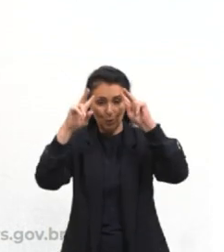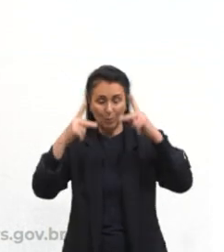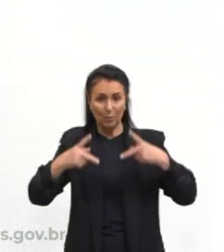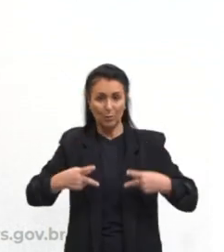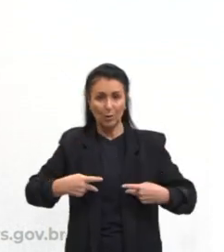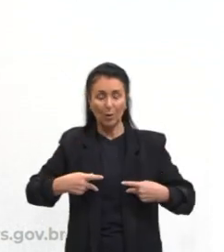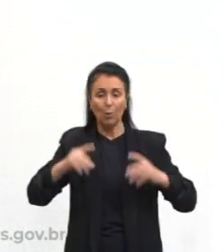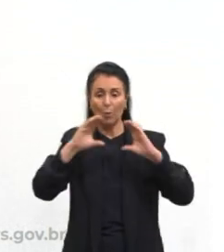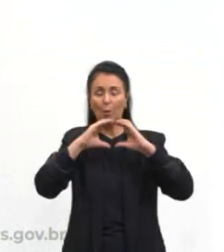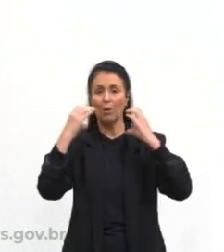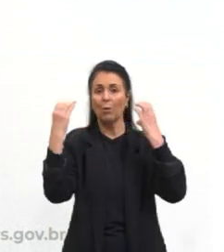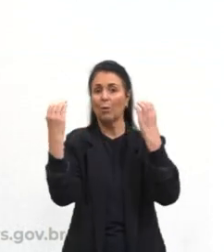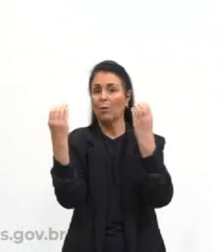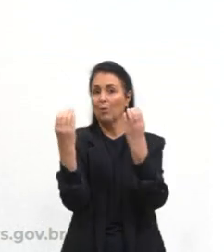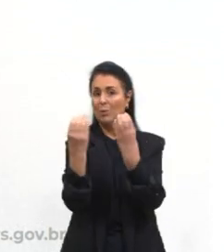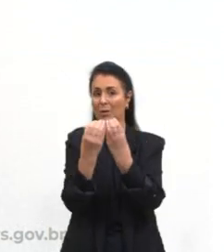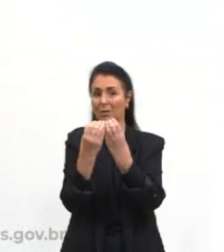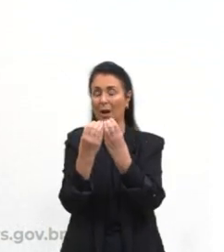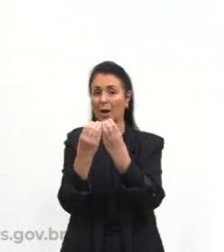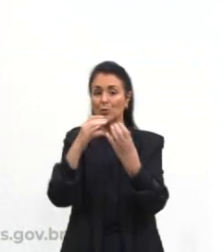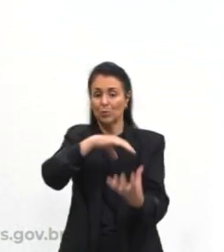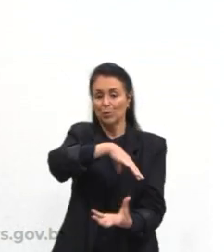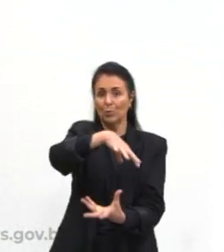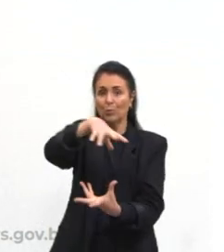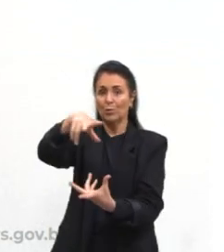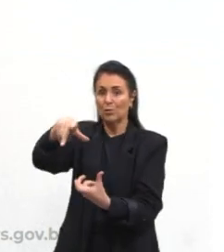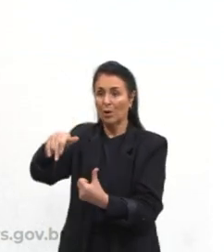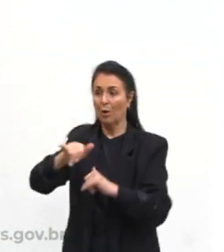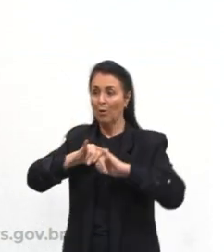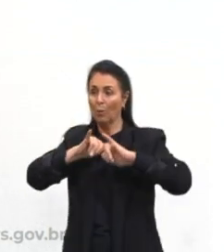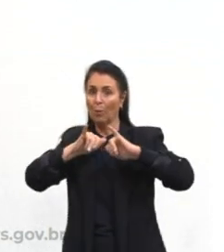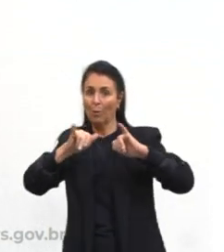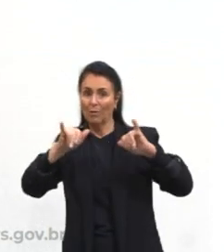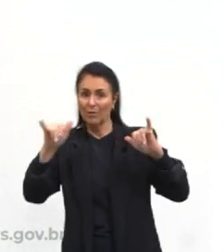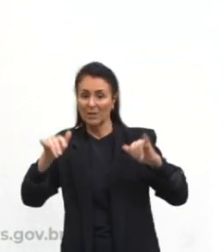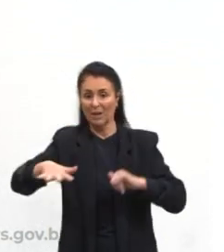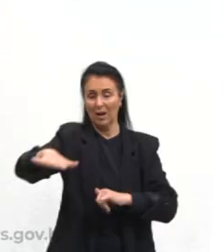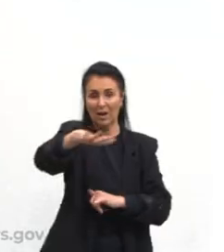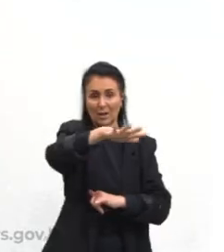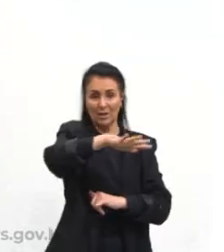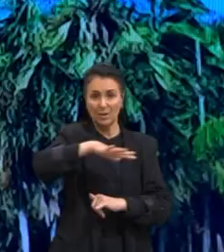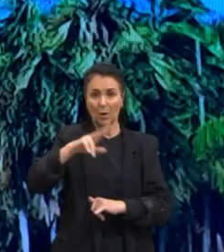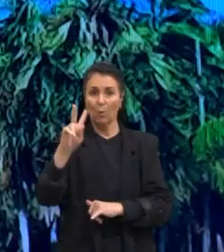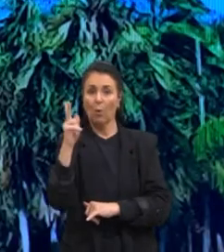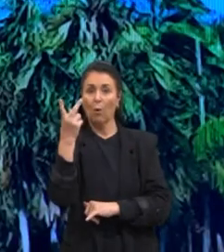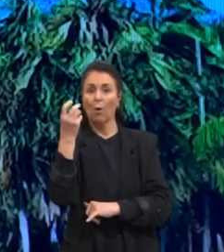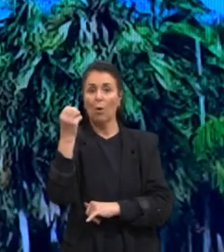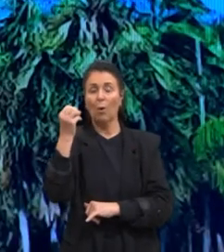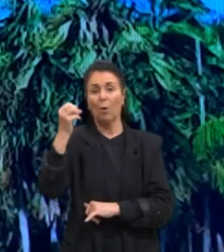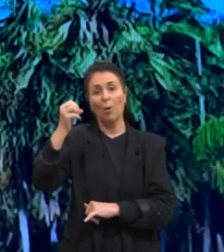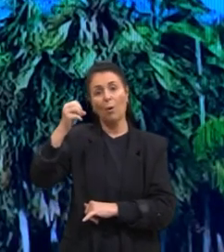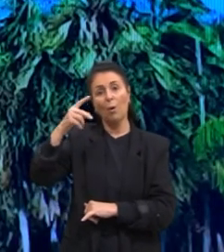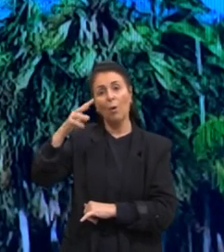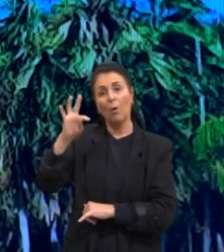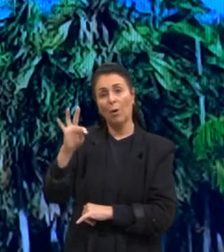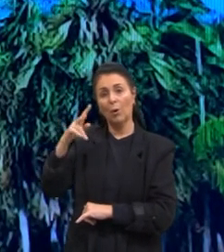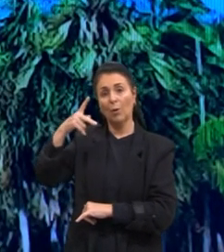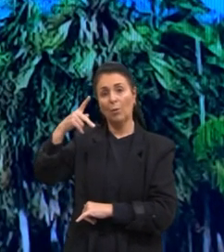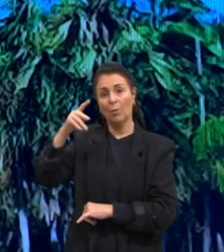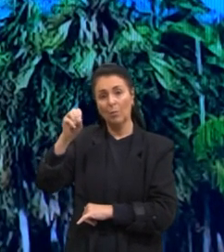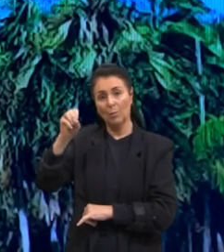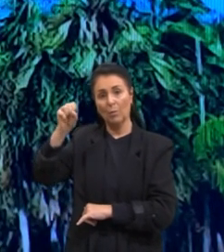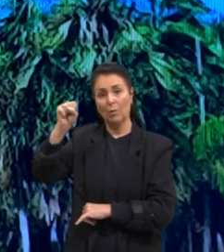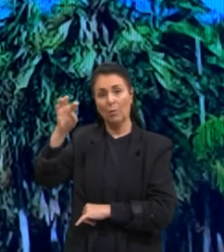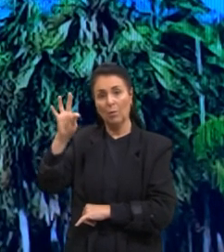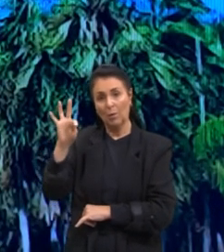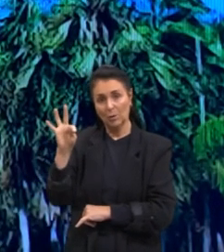Internacional colocou como sendo hot spot sendo Olha tem que tomar cuidado não é a agressão é esse aí esse